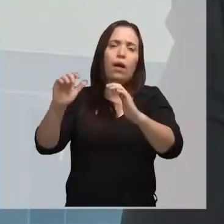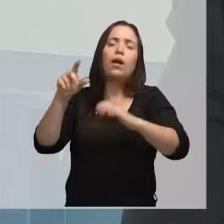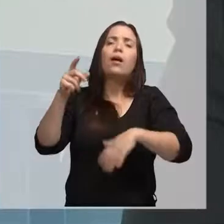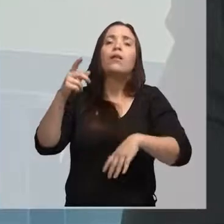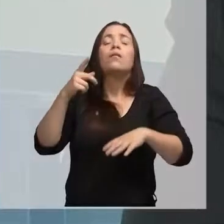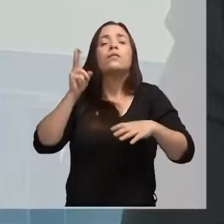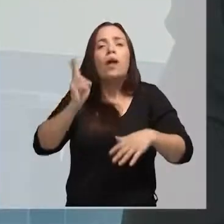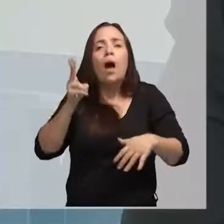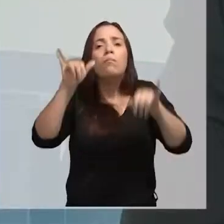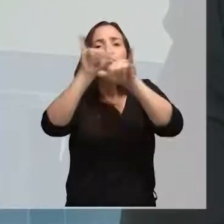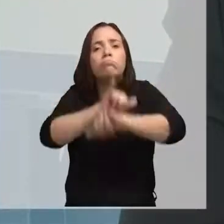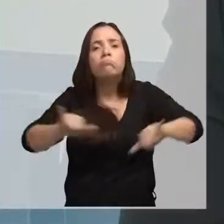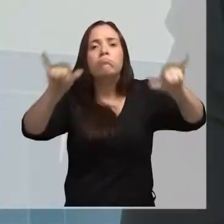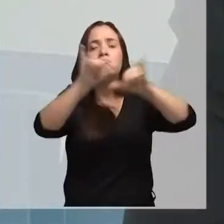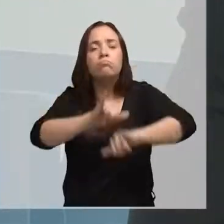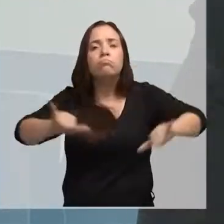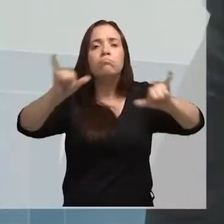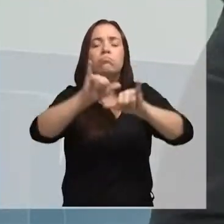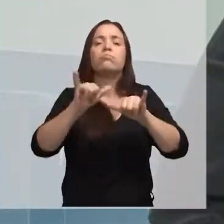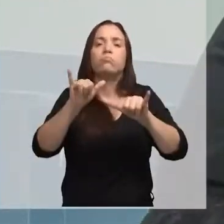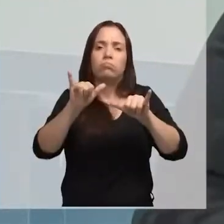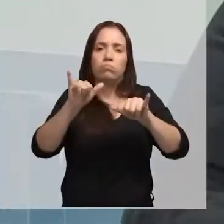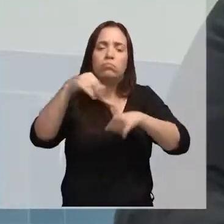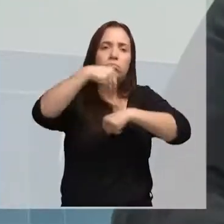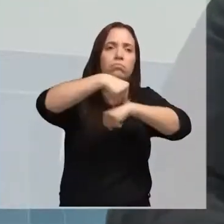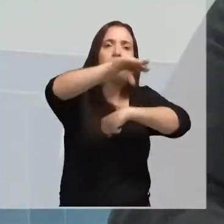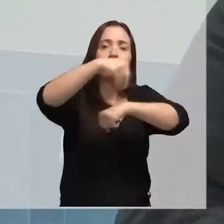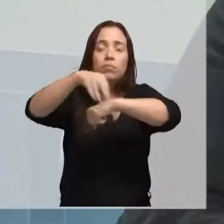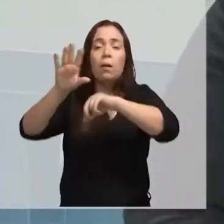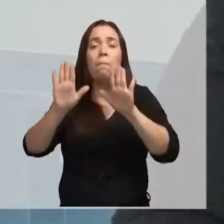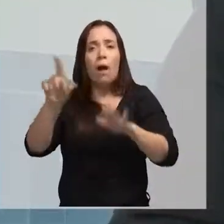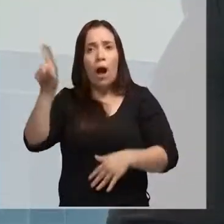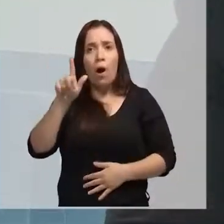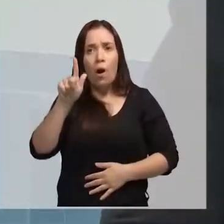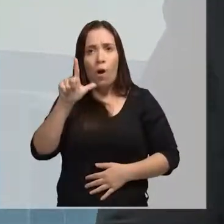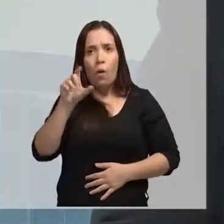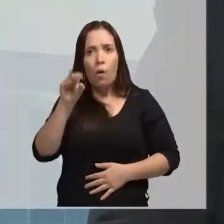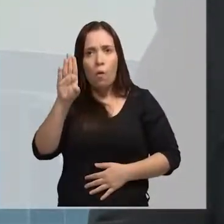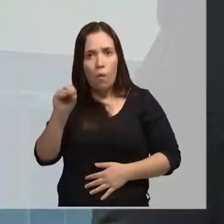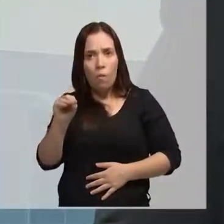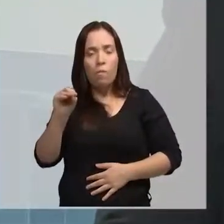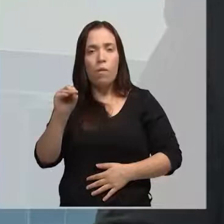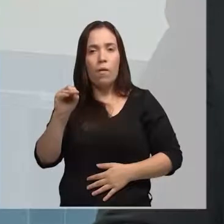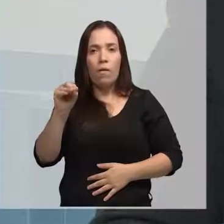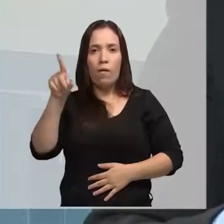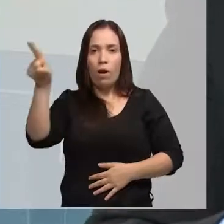devemos falar naturalmente. A Rede Globo Televisão, ela só acha que as coisas só existem se for